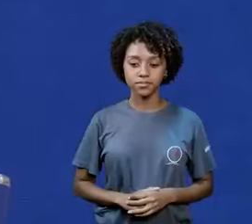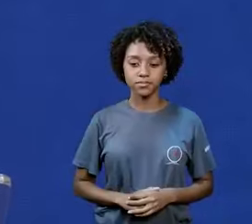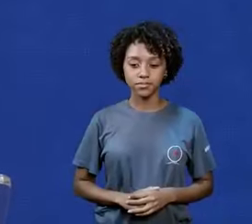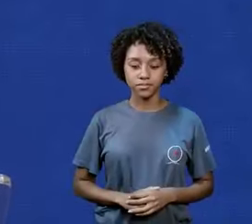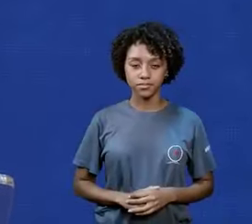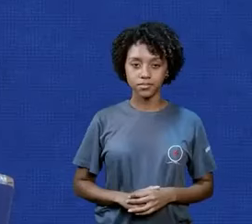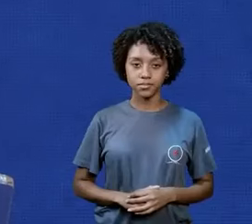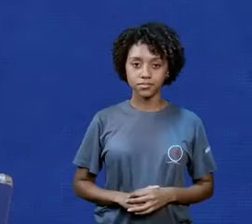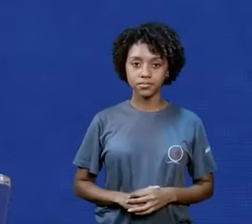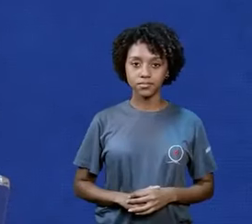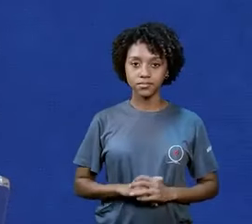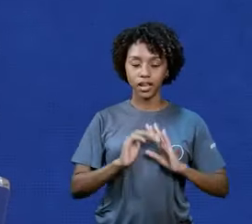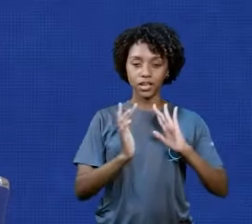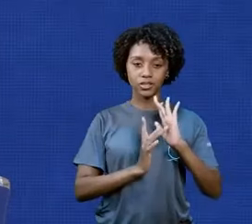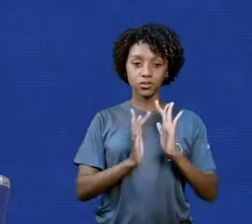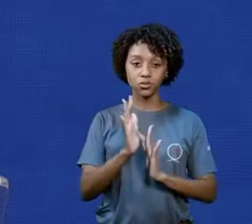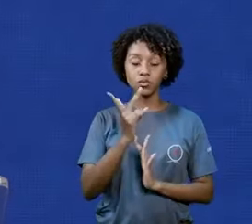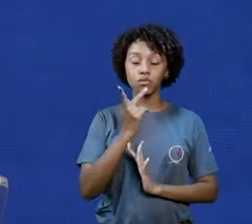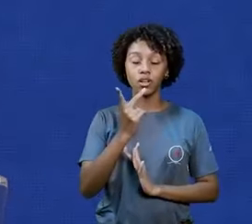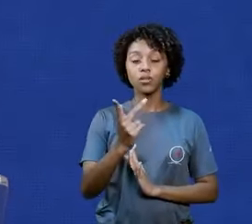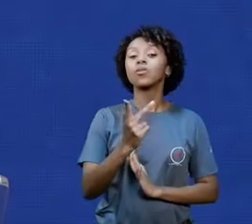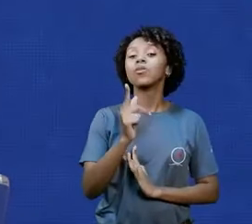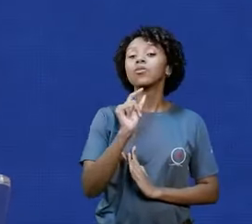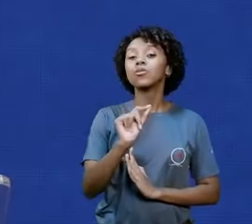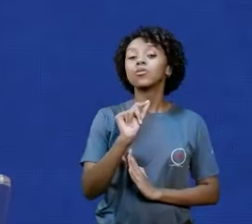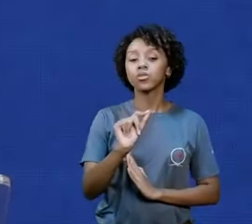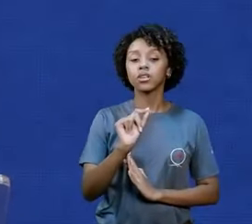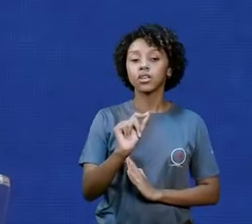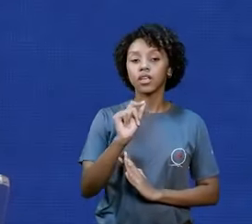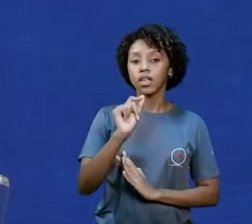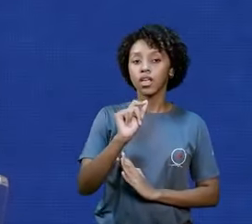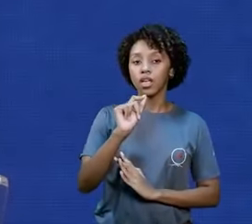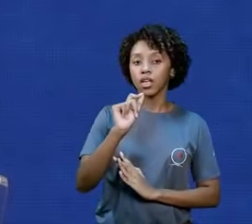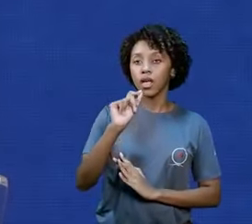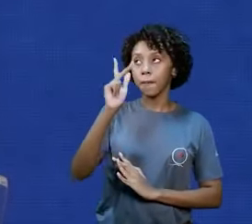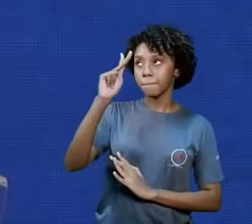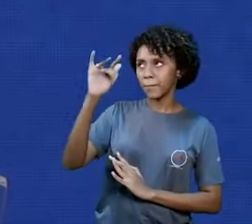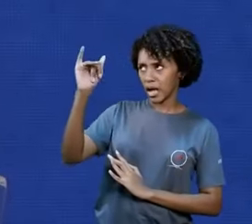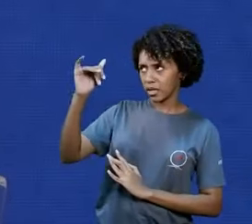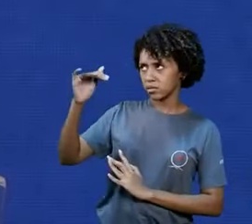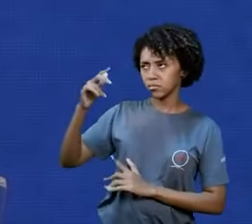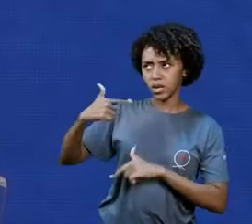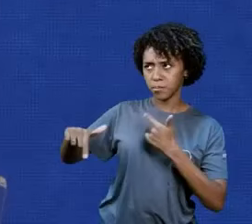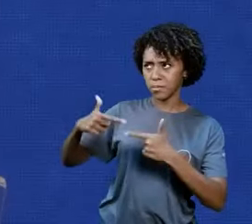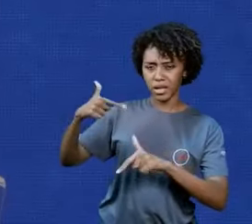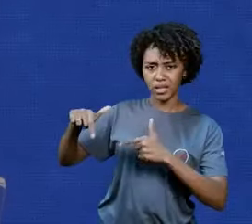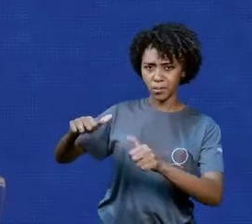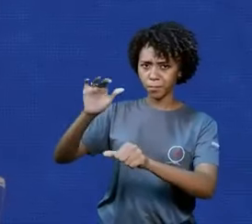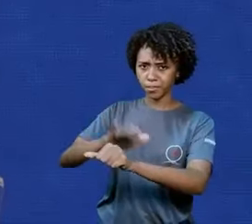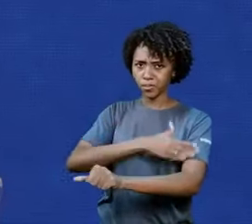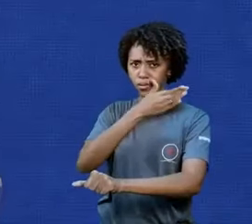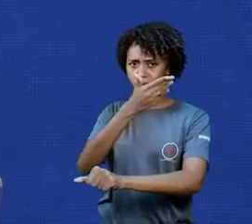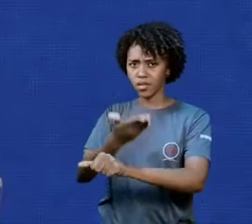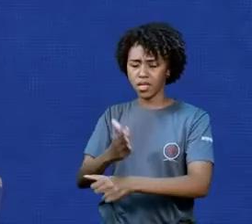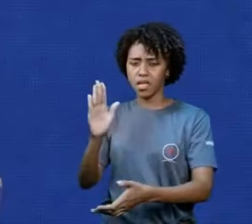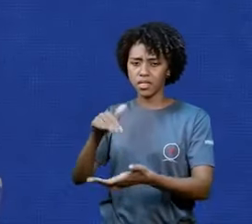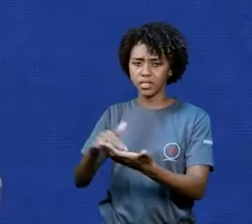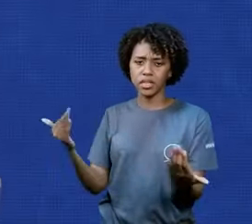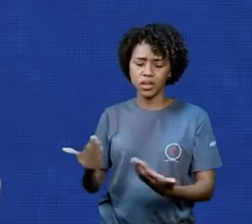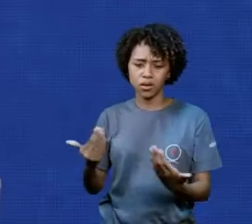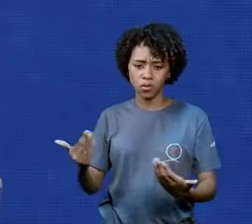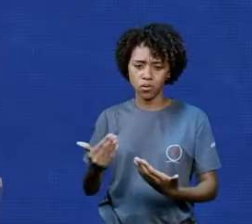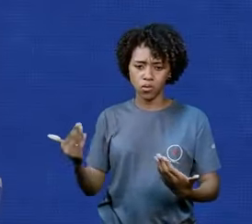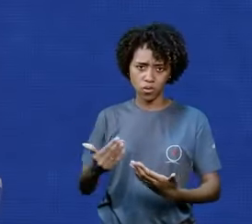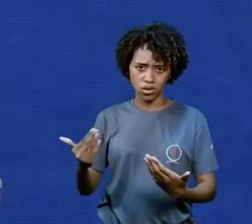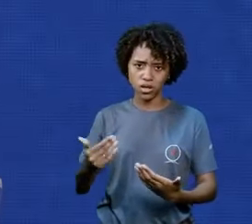agindo Jesus falou em João 5:17 meu pai trabalha até agora e eu também Jesus não está no trono tomando